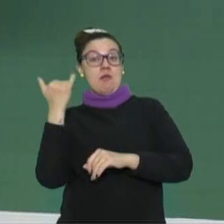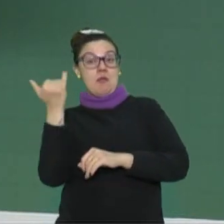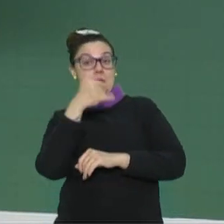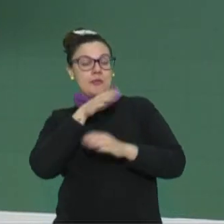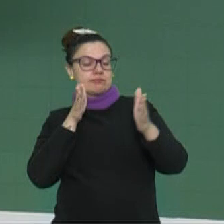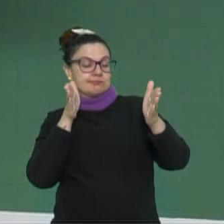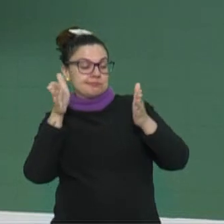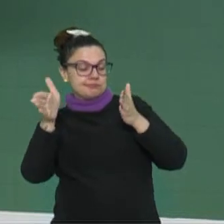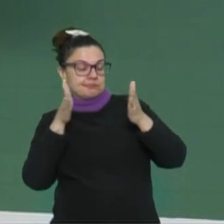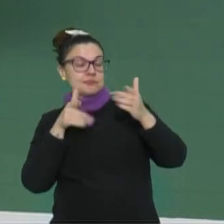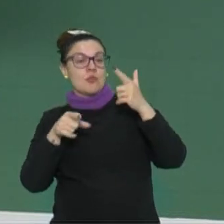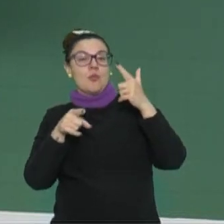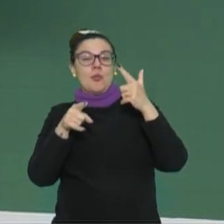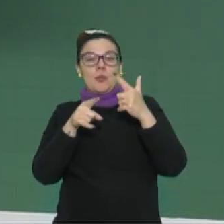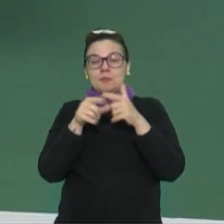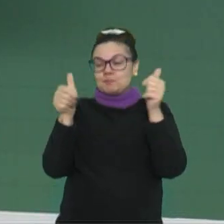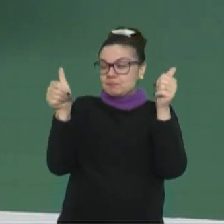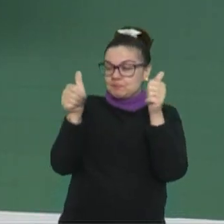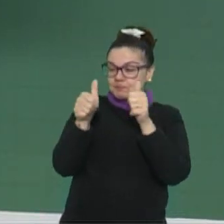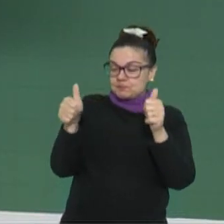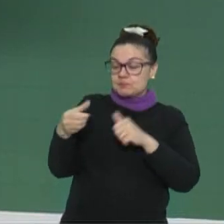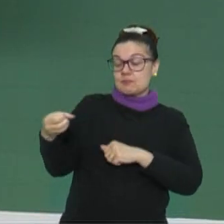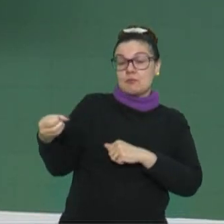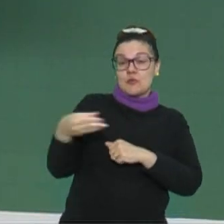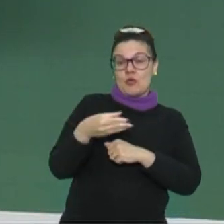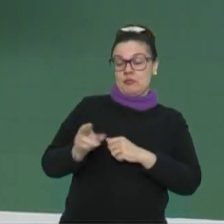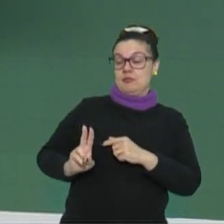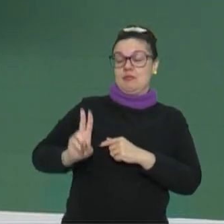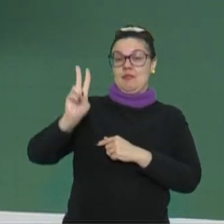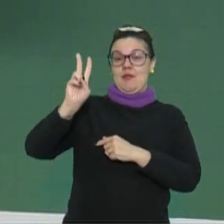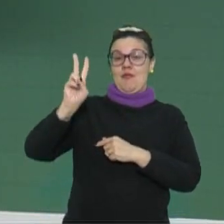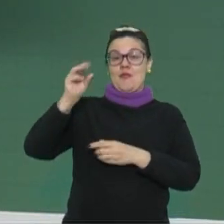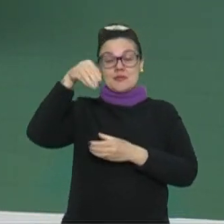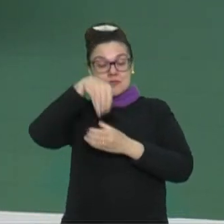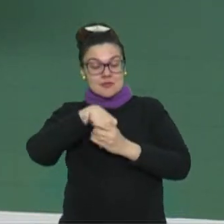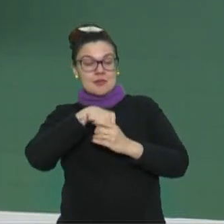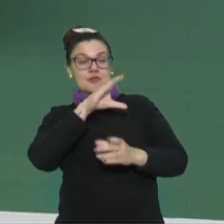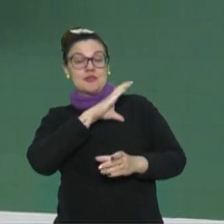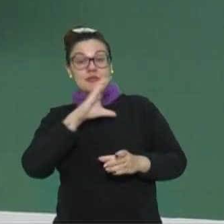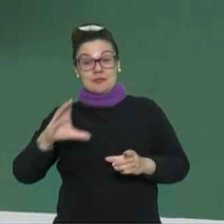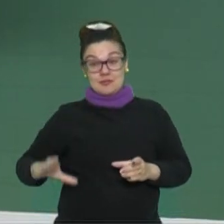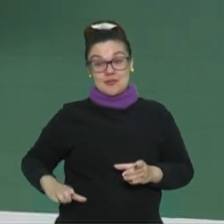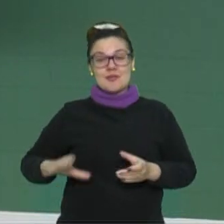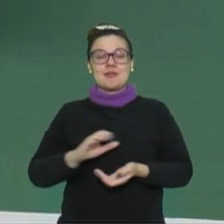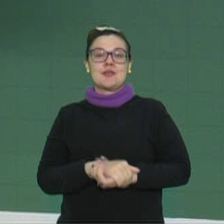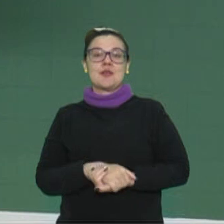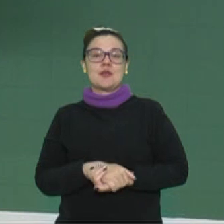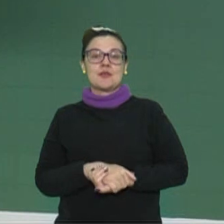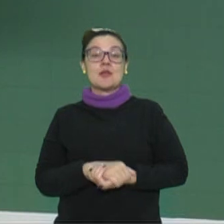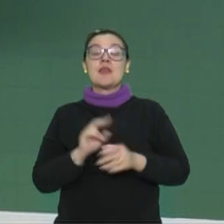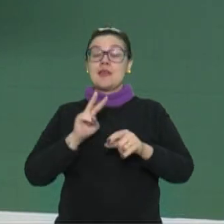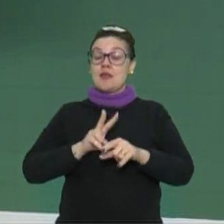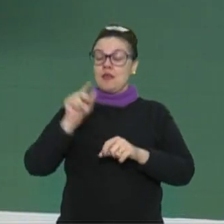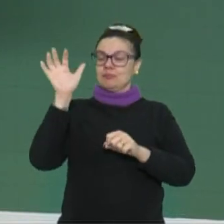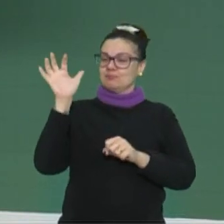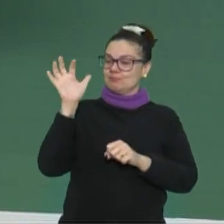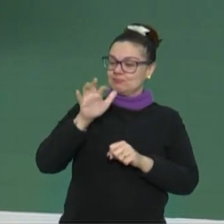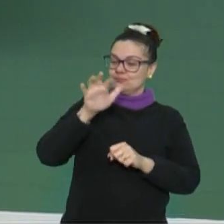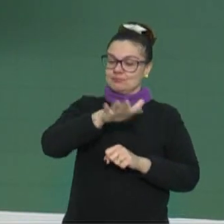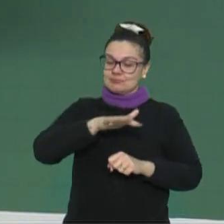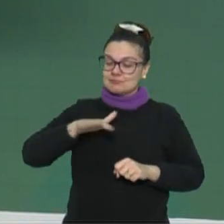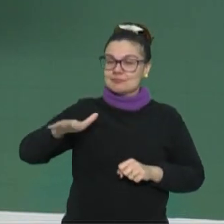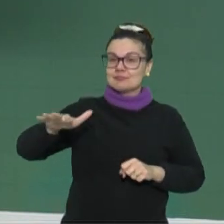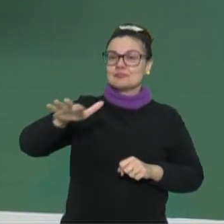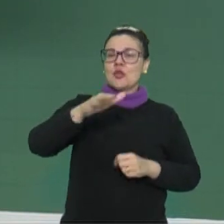porque molda novas formas de valores dentro do próprio cristianismo que vai influenciar